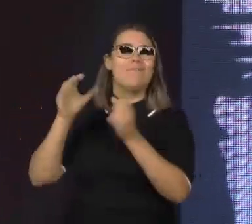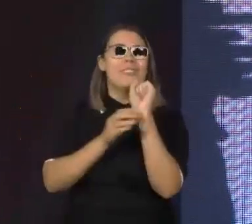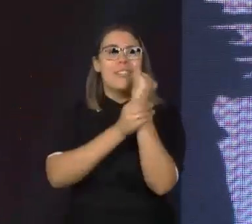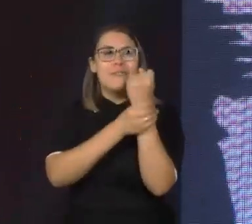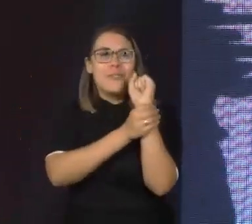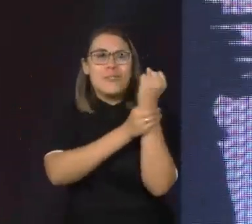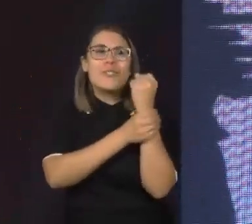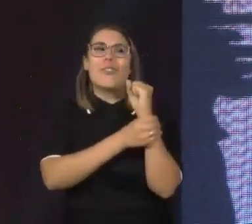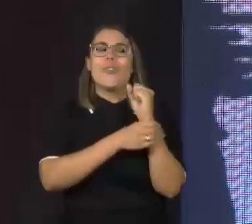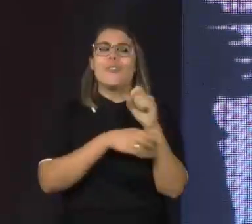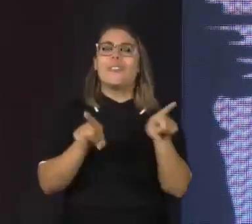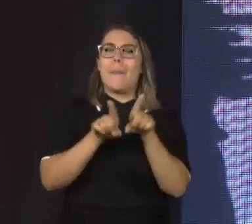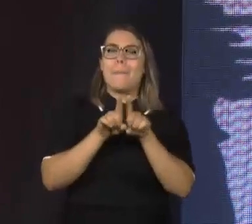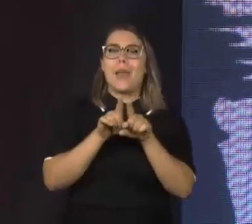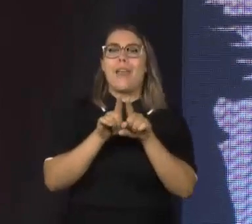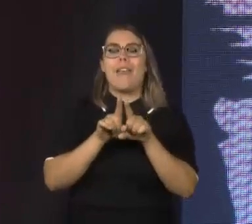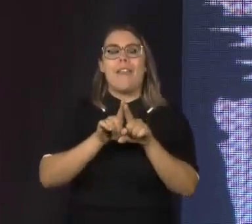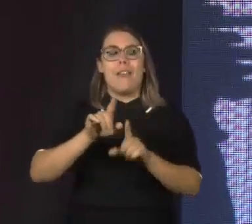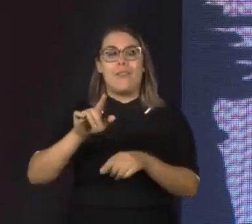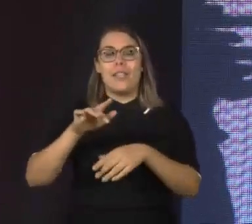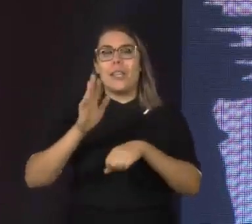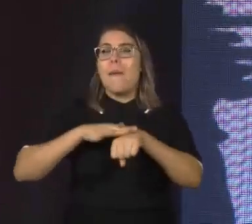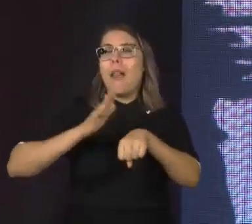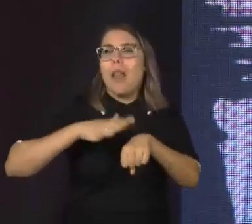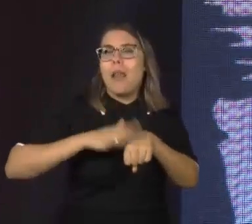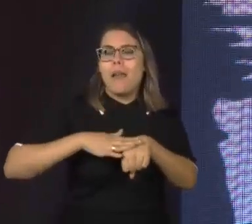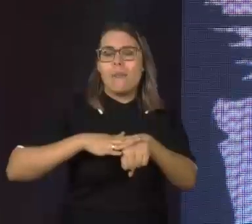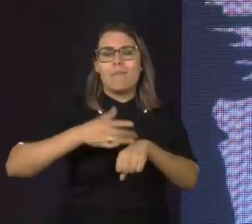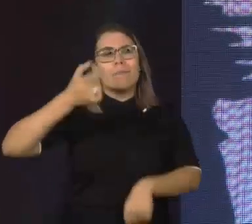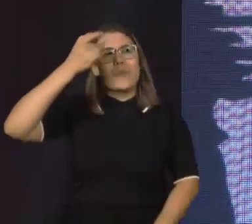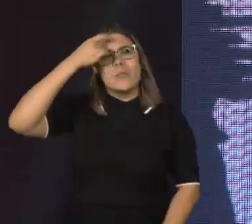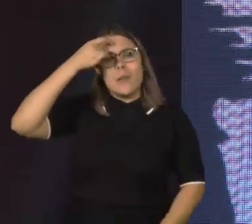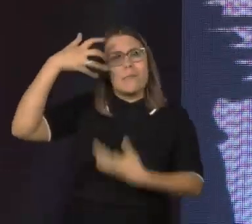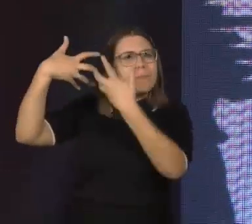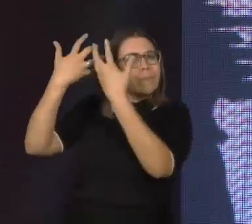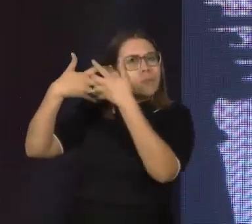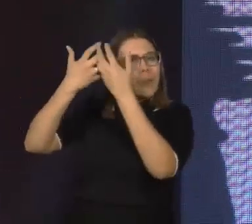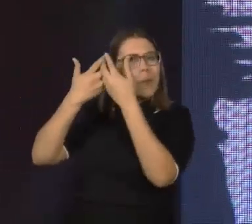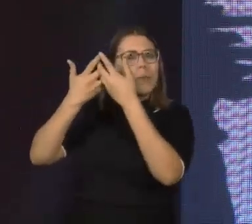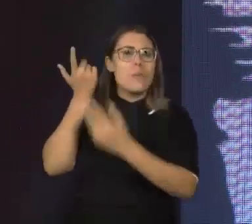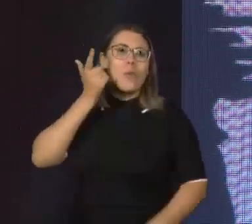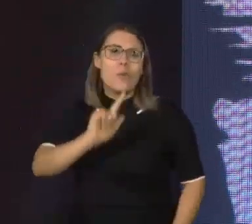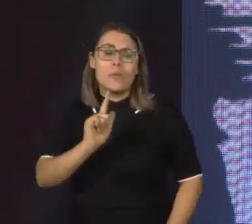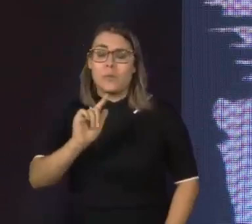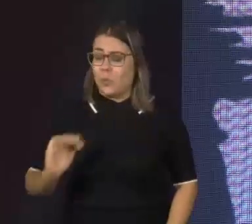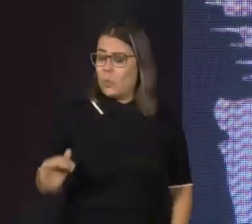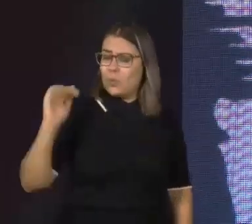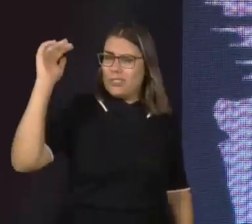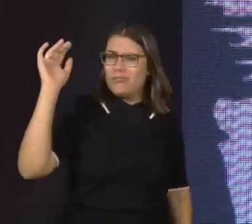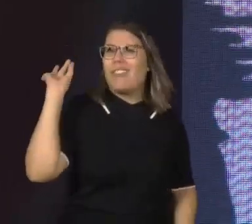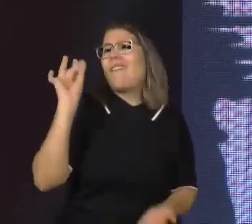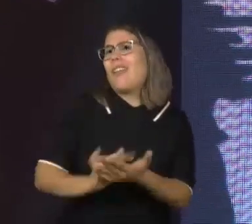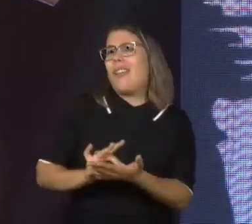mais autônomo, muito mais flexível, com pensamento crítico e apto para se tornar um adulto, de